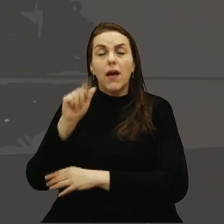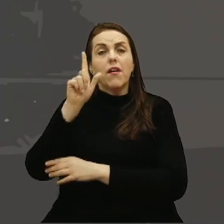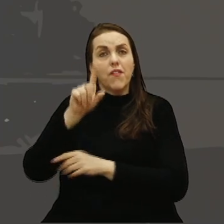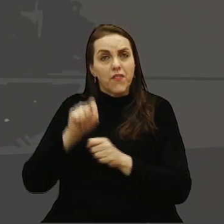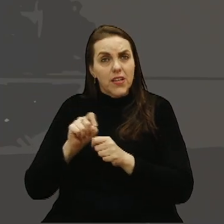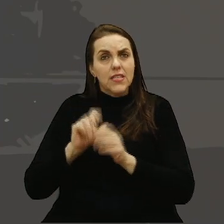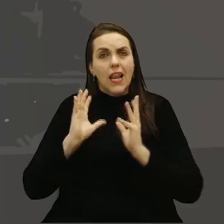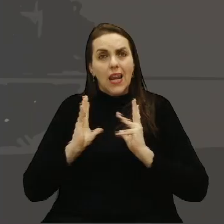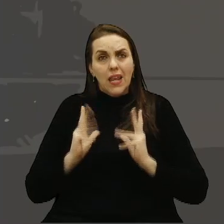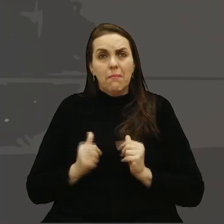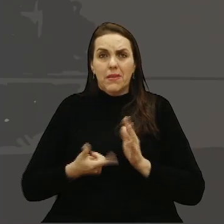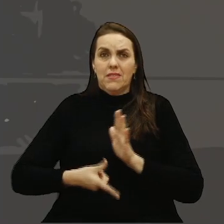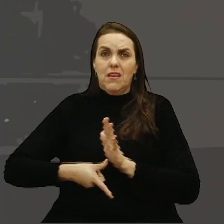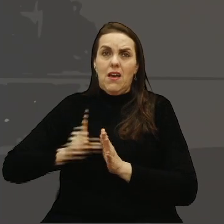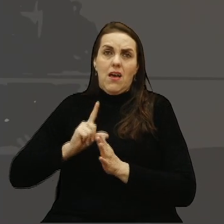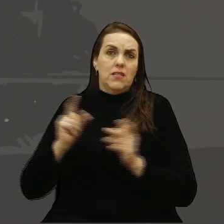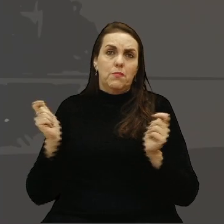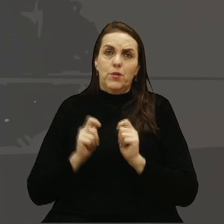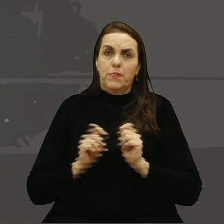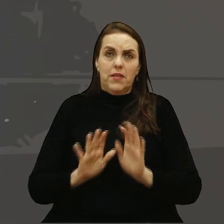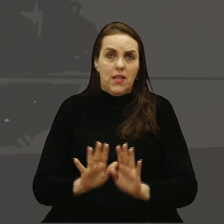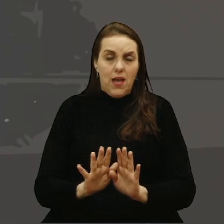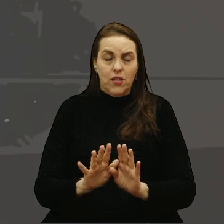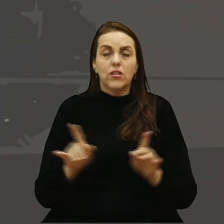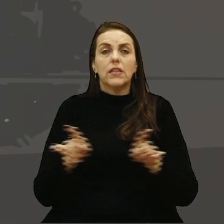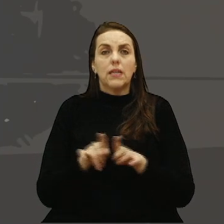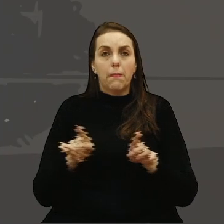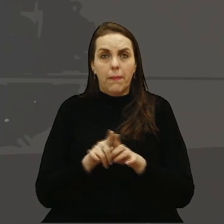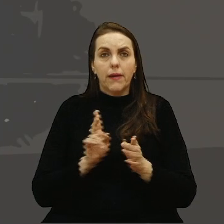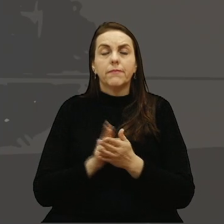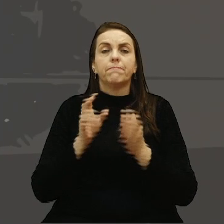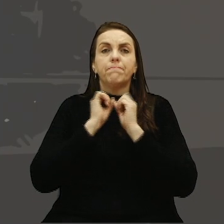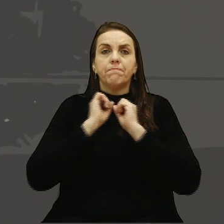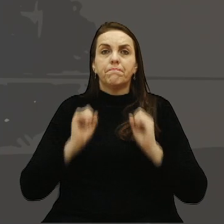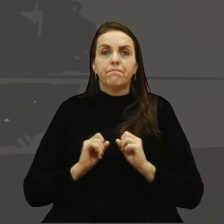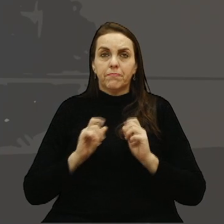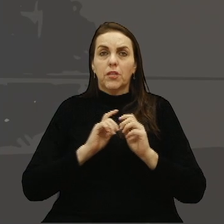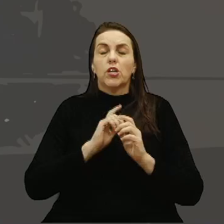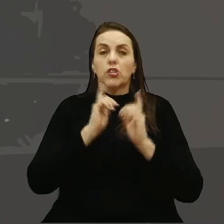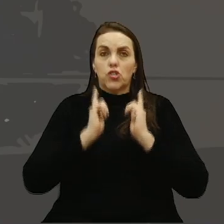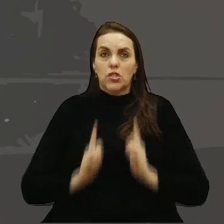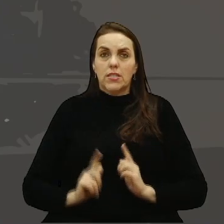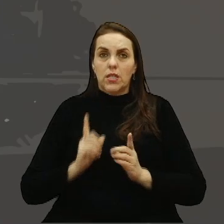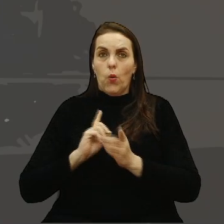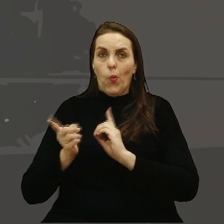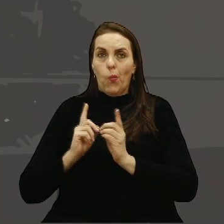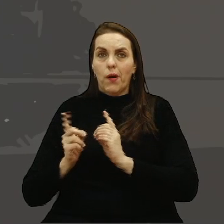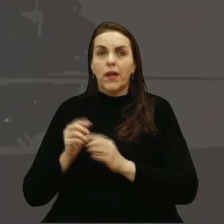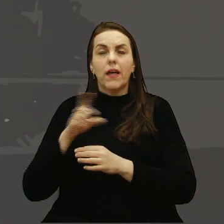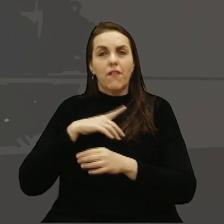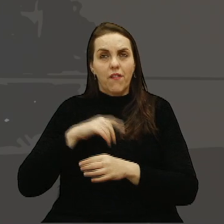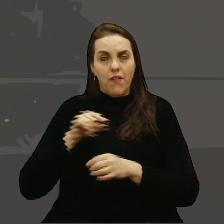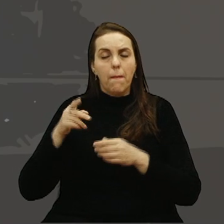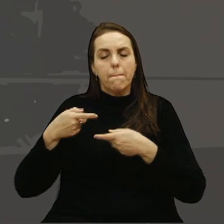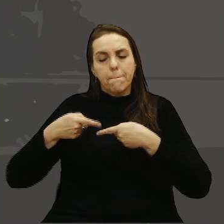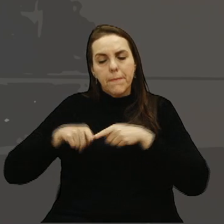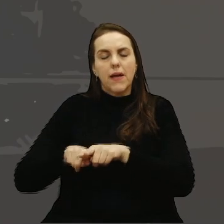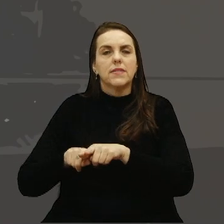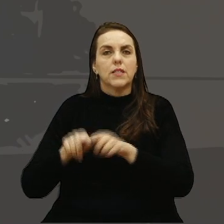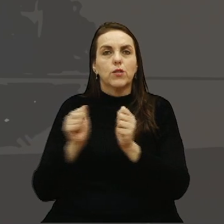limpeza o quanto antes possível e, na sequência, possivelmente a Secretaria de Gestão Urbana também vai precisar entrar nessa parceria aí junto com as SEMAs para